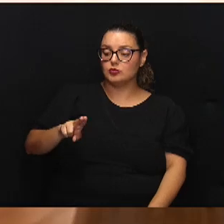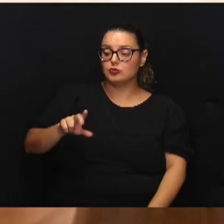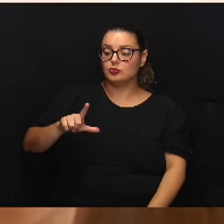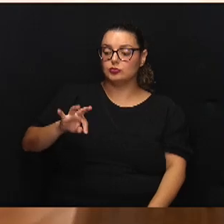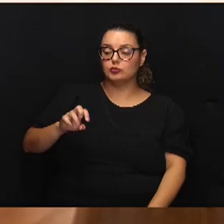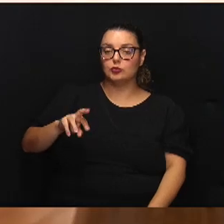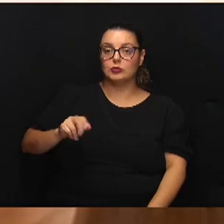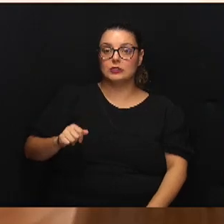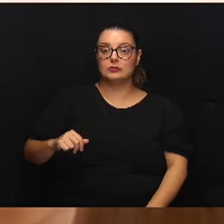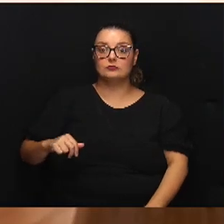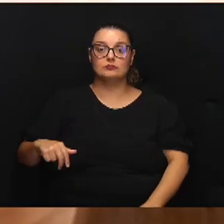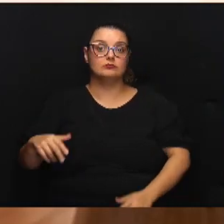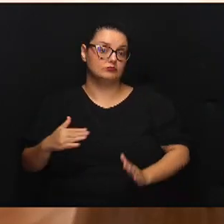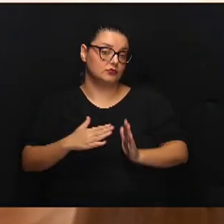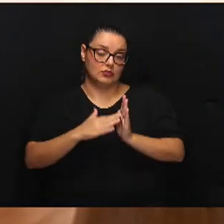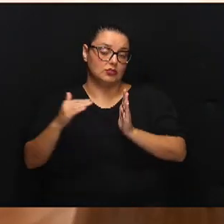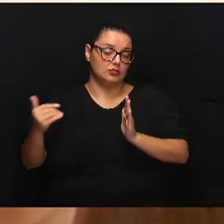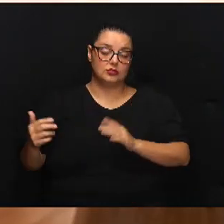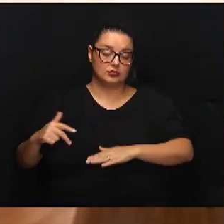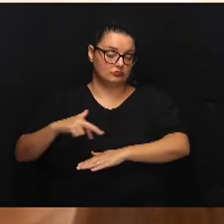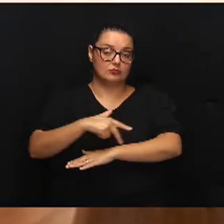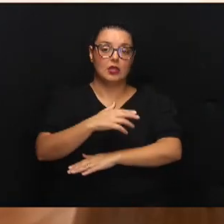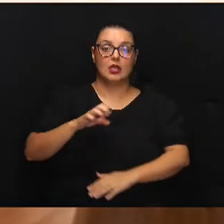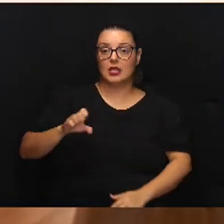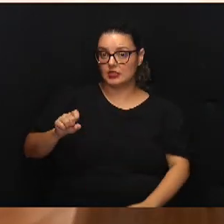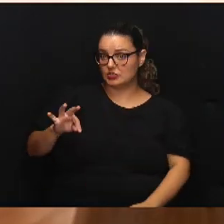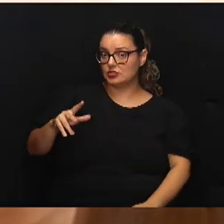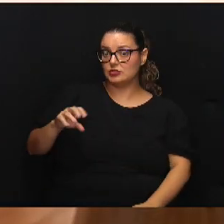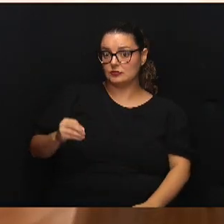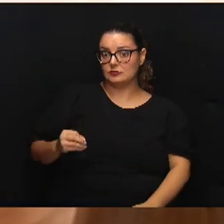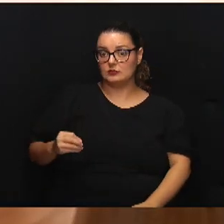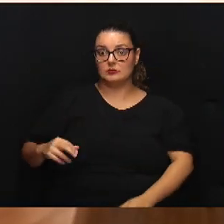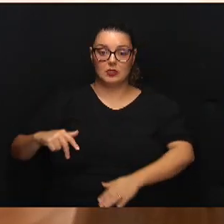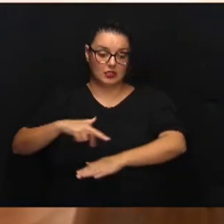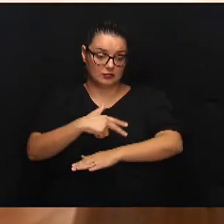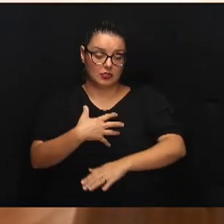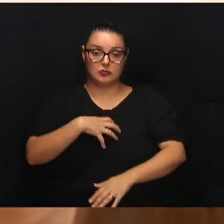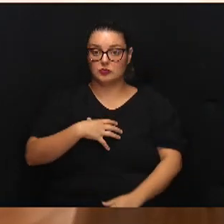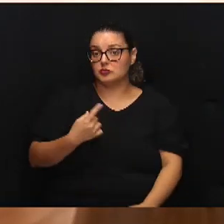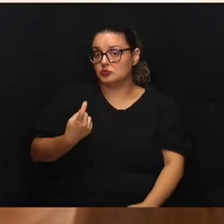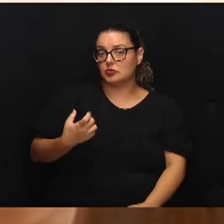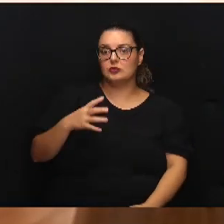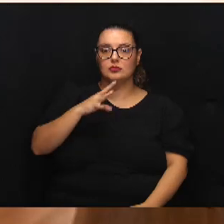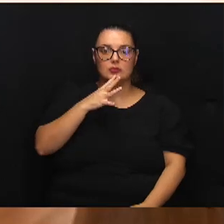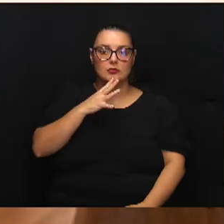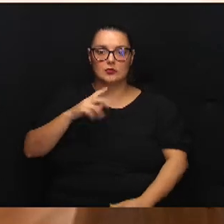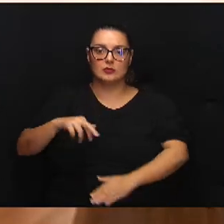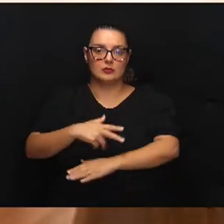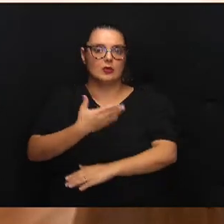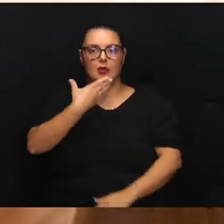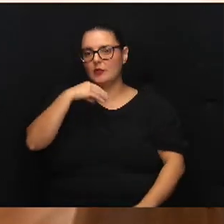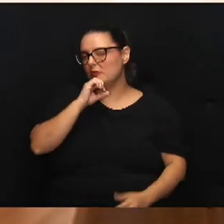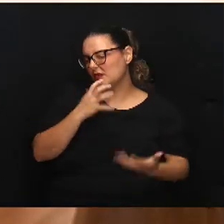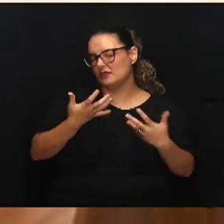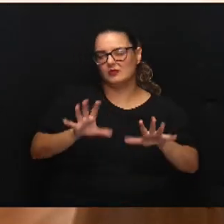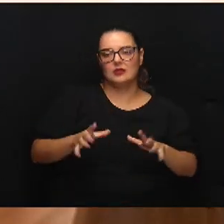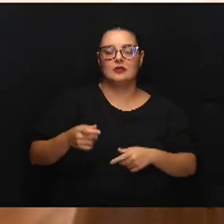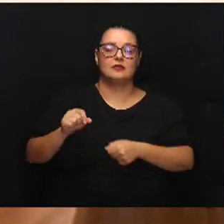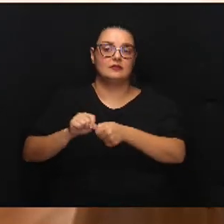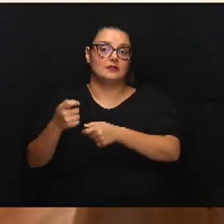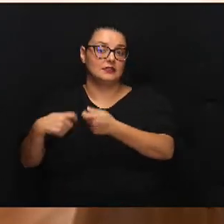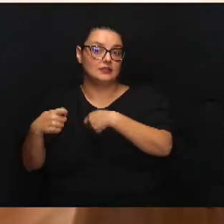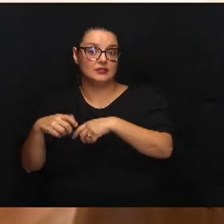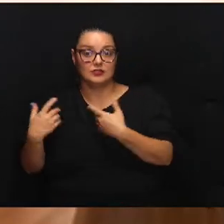meu sonho era fazer moda, porque era a única forma que eu conhecia de trabalhar com moda. E na época meu pai não deixou, fui fazer